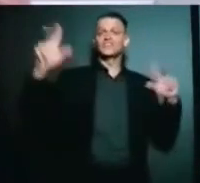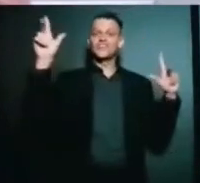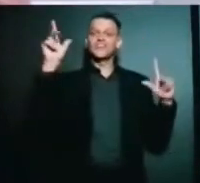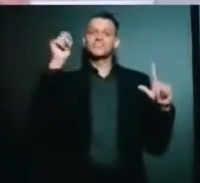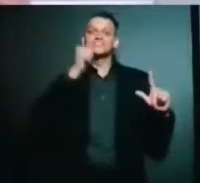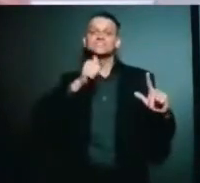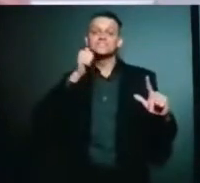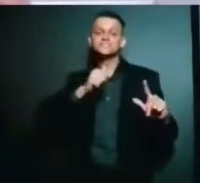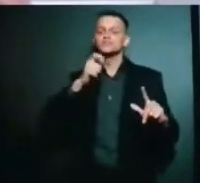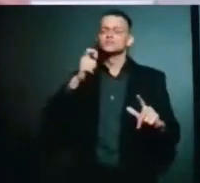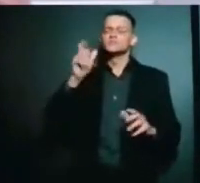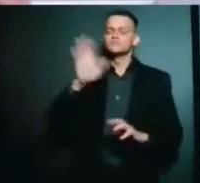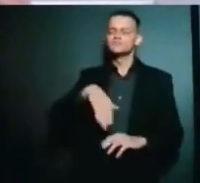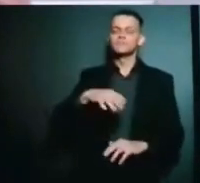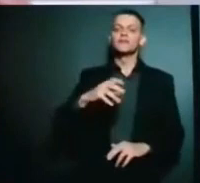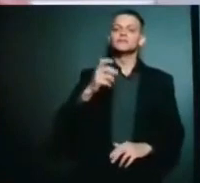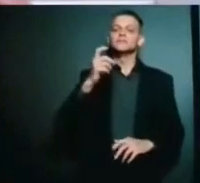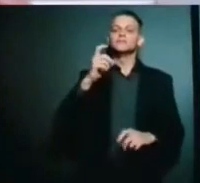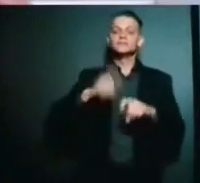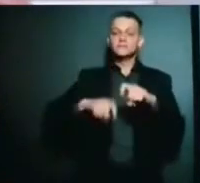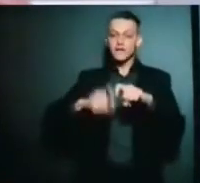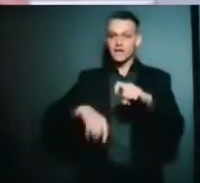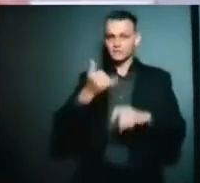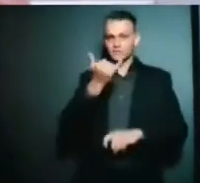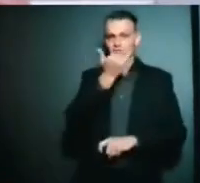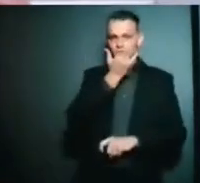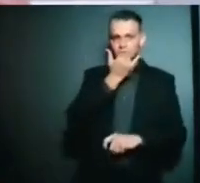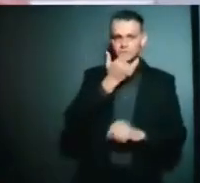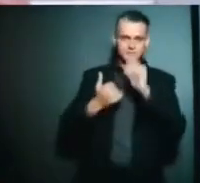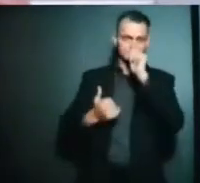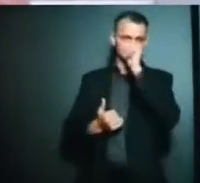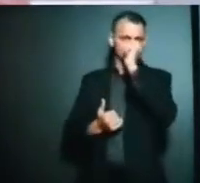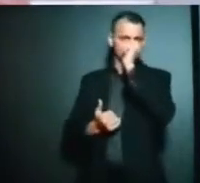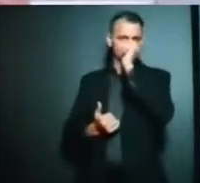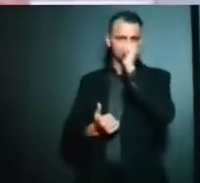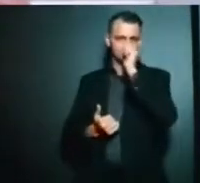sexo, desculpa. Olha aí, nós perdendo a batalha. Quase que eu falo gênero, mas eu corrigi.